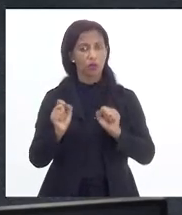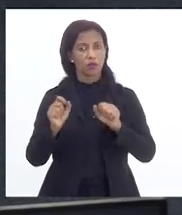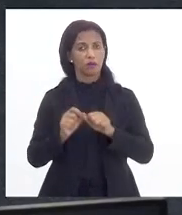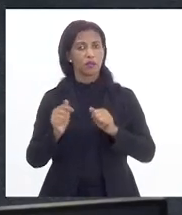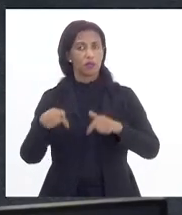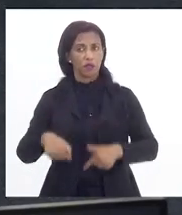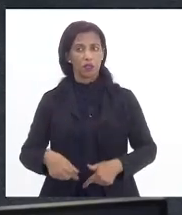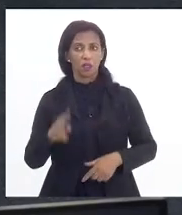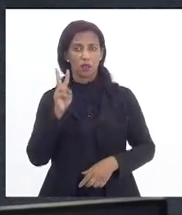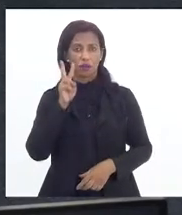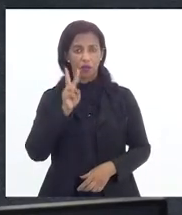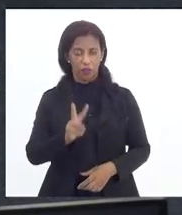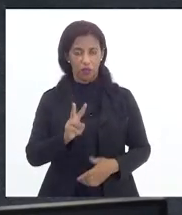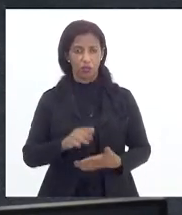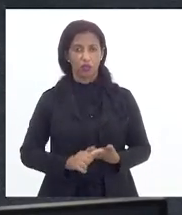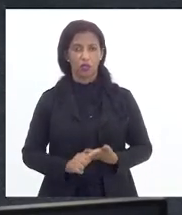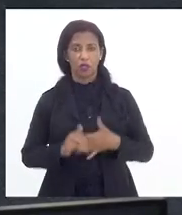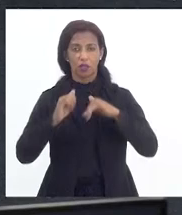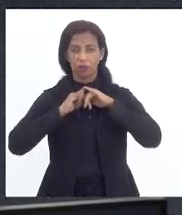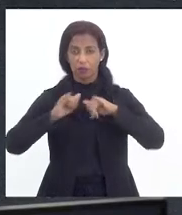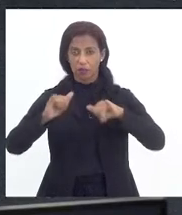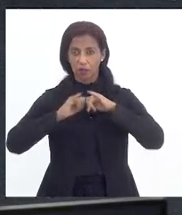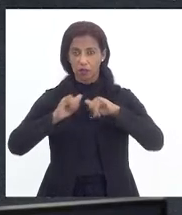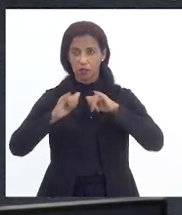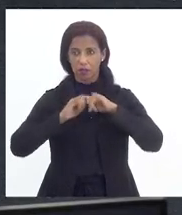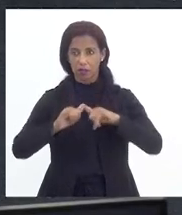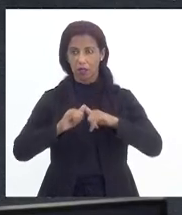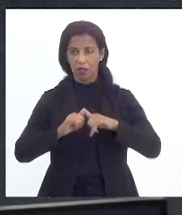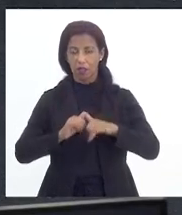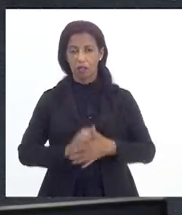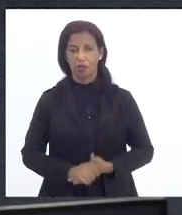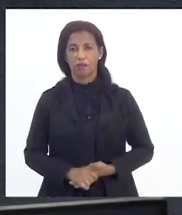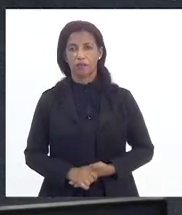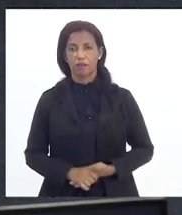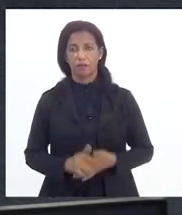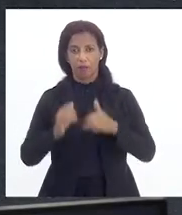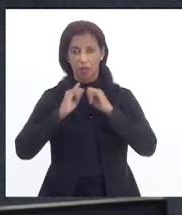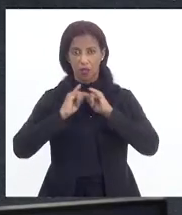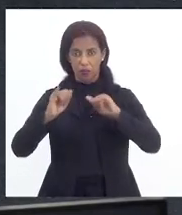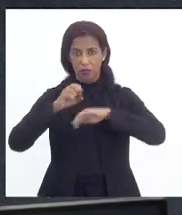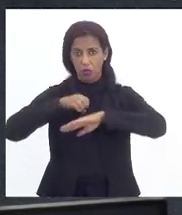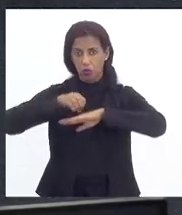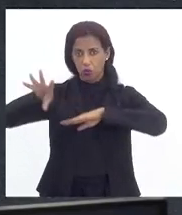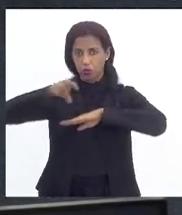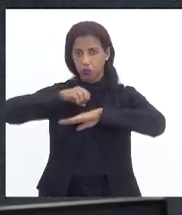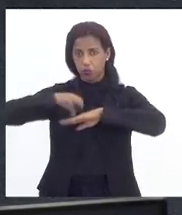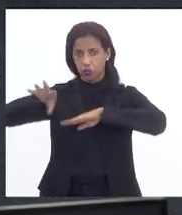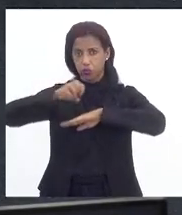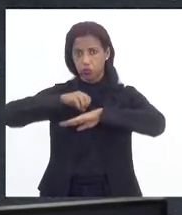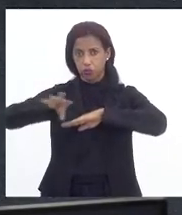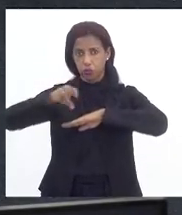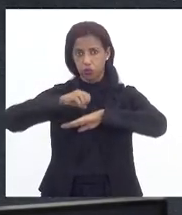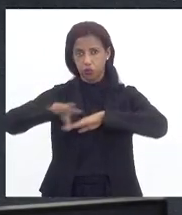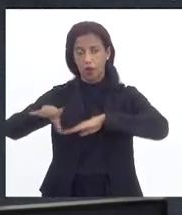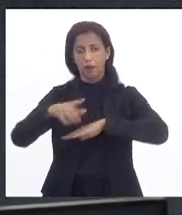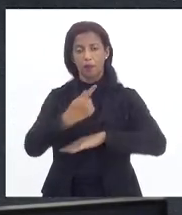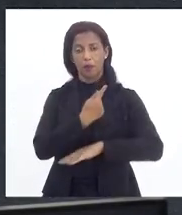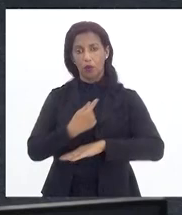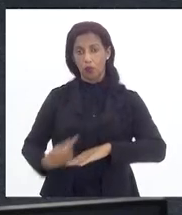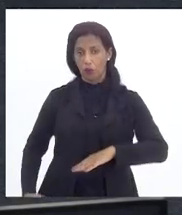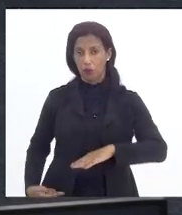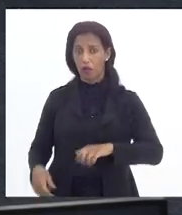porque eu vejo que as imagens mensagens e as mensagens encaminhadas pelo Governo do Estado